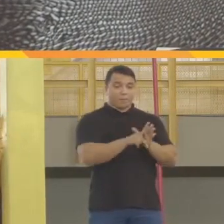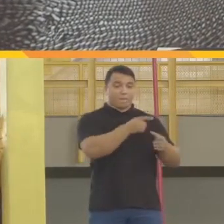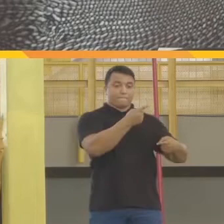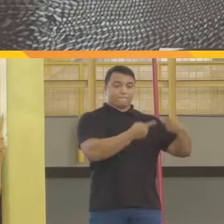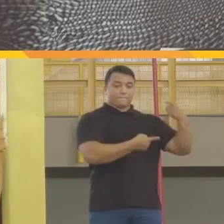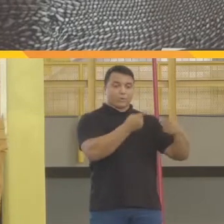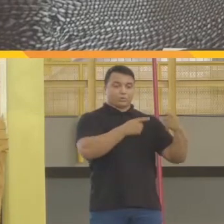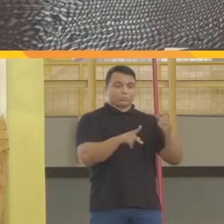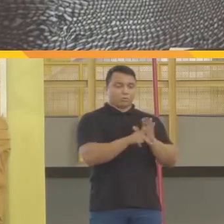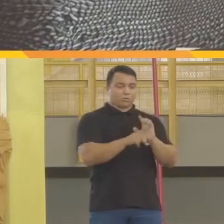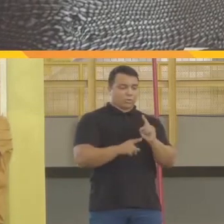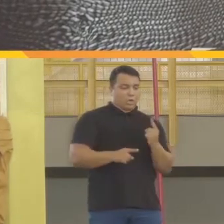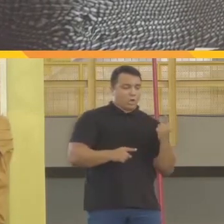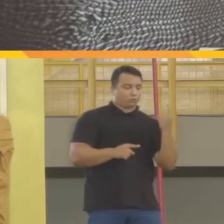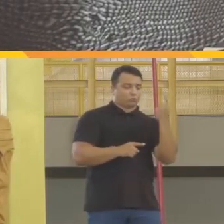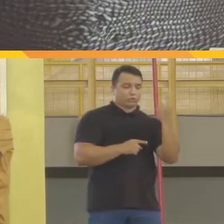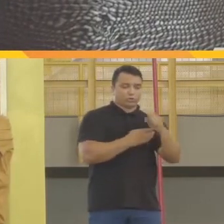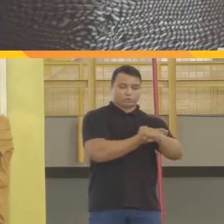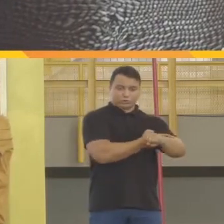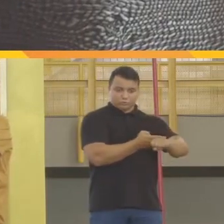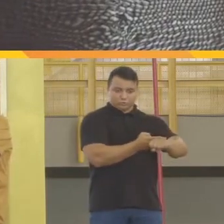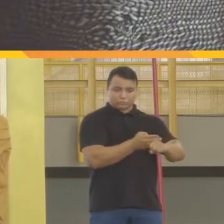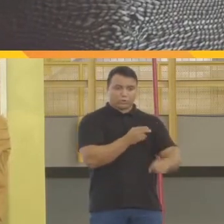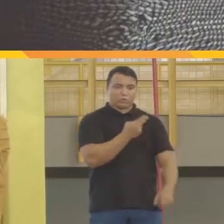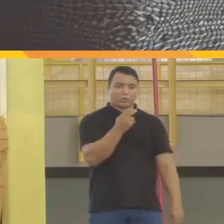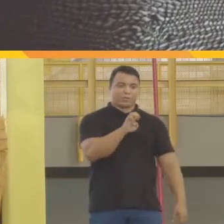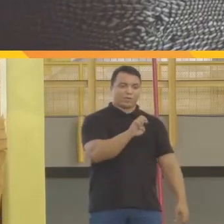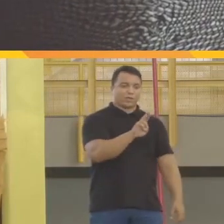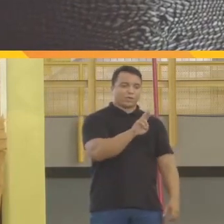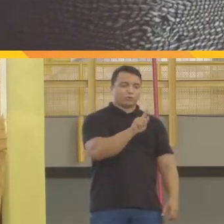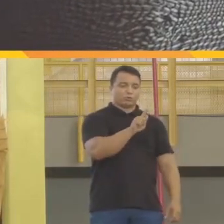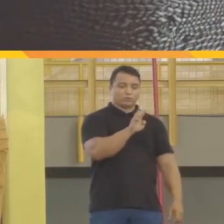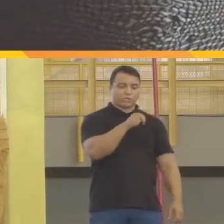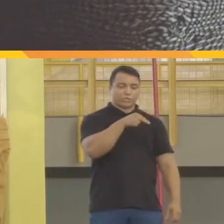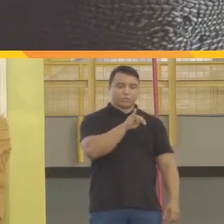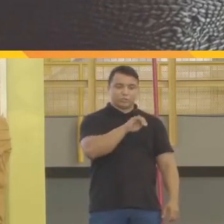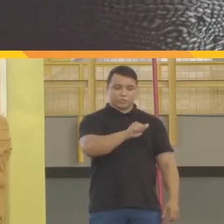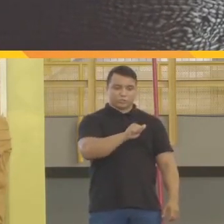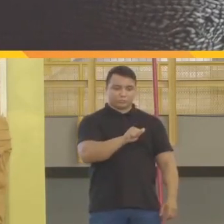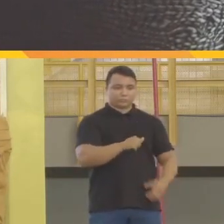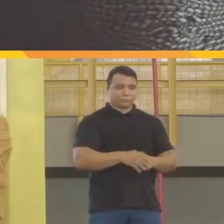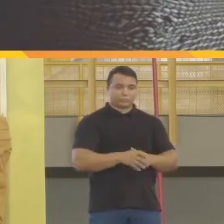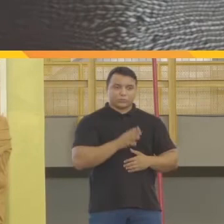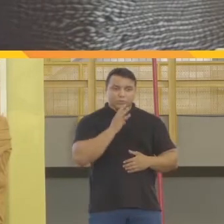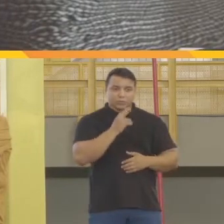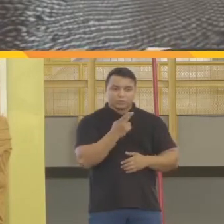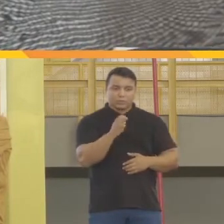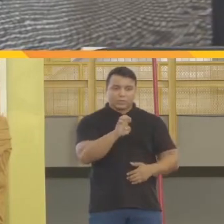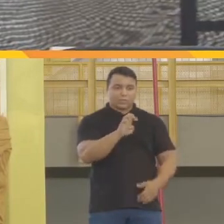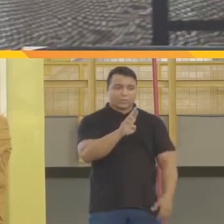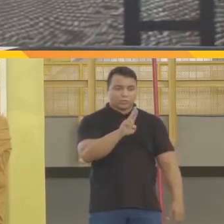políticas eugenistas. Vocês sabem o que é eugenia? Sim ou não?